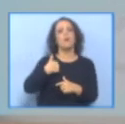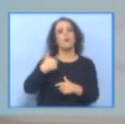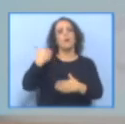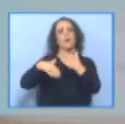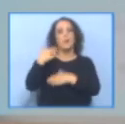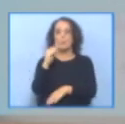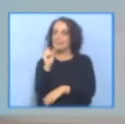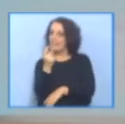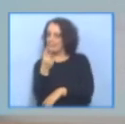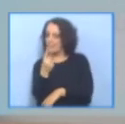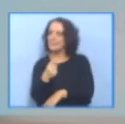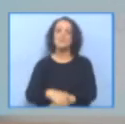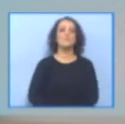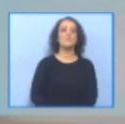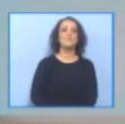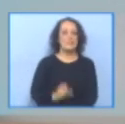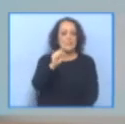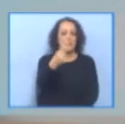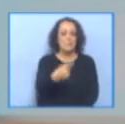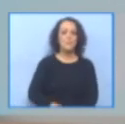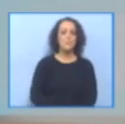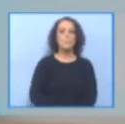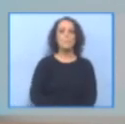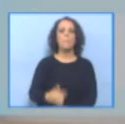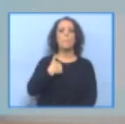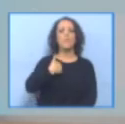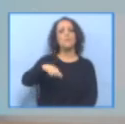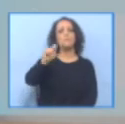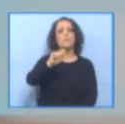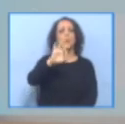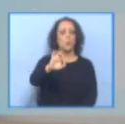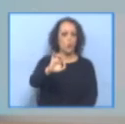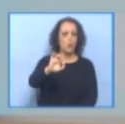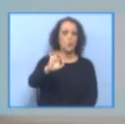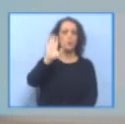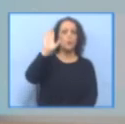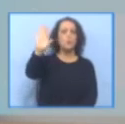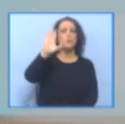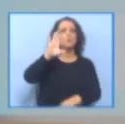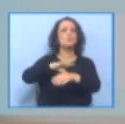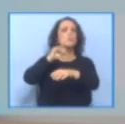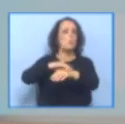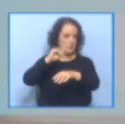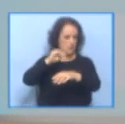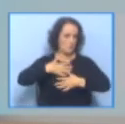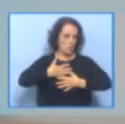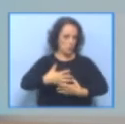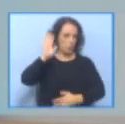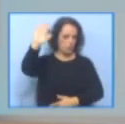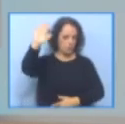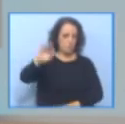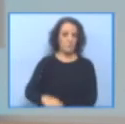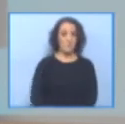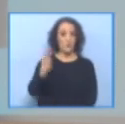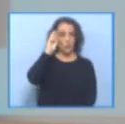Muito rapidamente. Sim, muito rapidamente. Pronto, fui fazer 8 meses de voluntariado para a Suécia e tudo o que eu aprendi